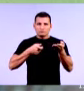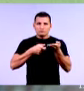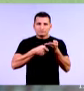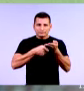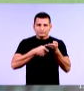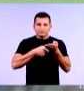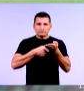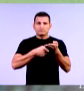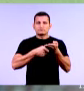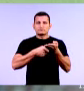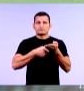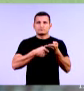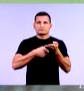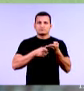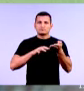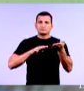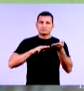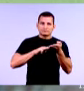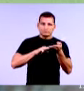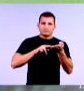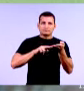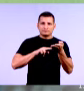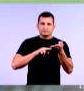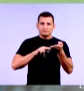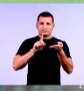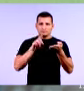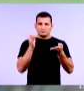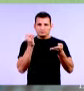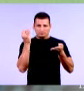importante esse item aqui, tá? Vamos falar muito dele.